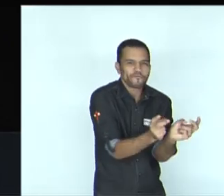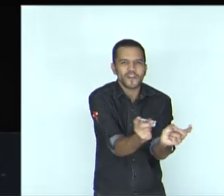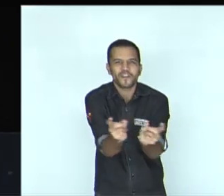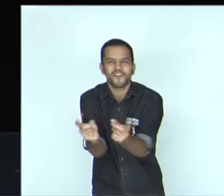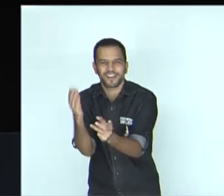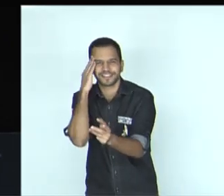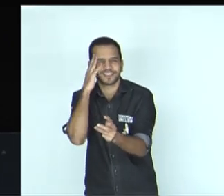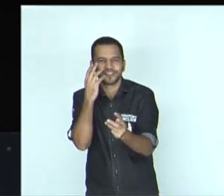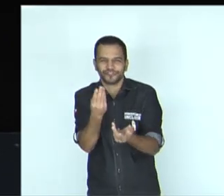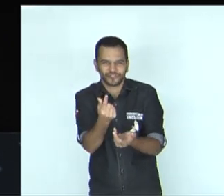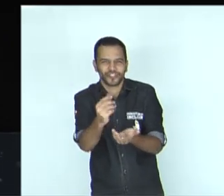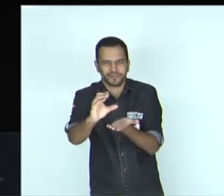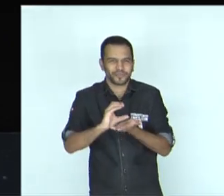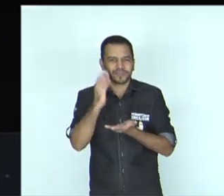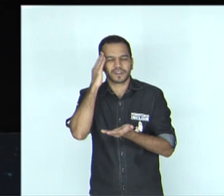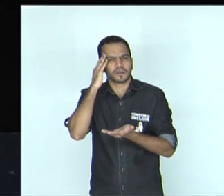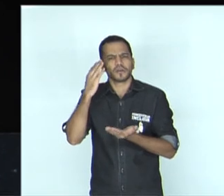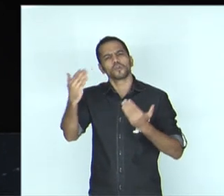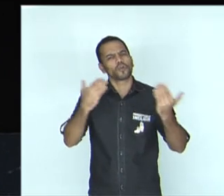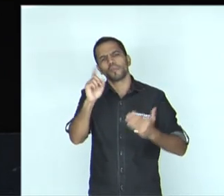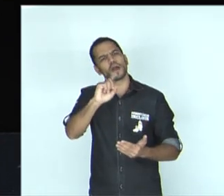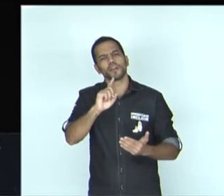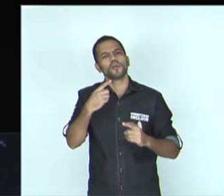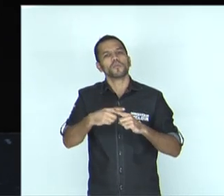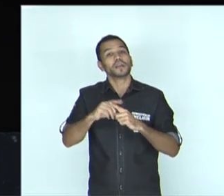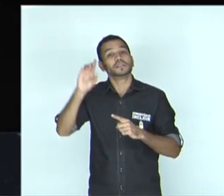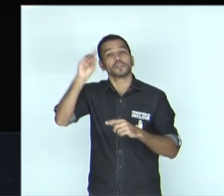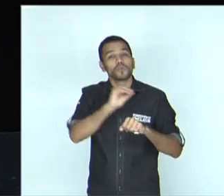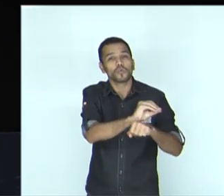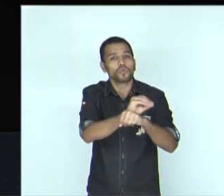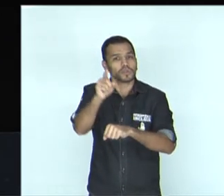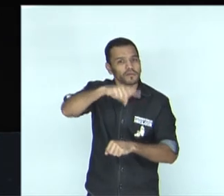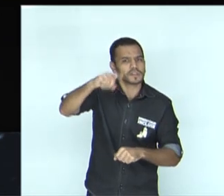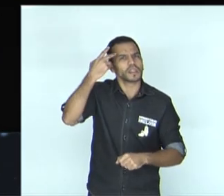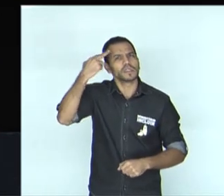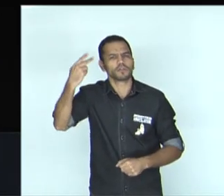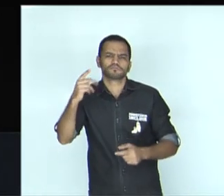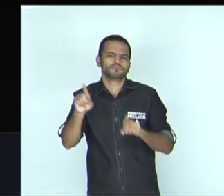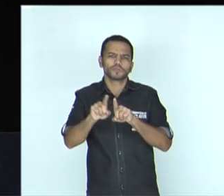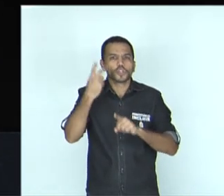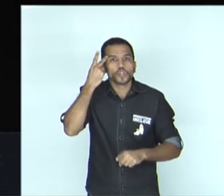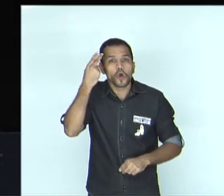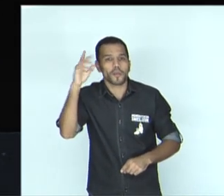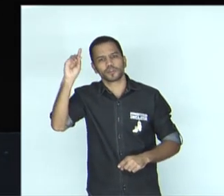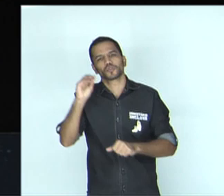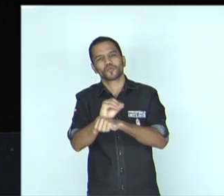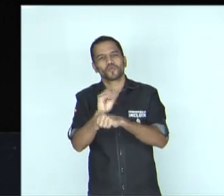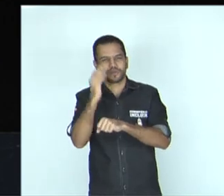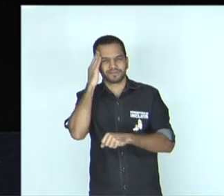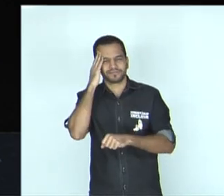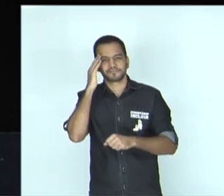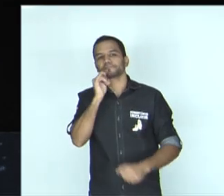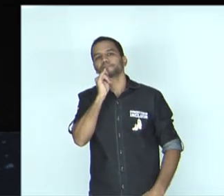dar naturalmente. Queridos, a Bíblia conta a história de um pai. É um pai que mandou um filho resolver um